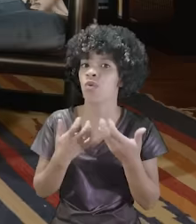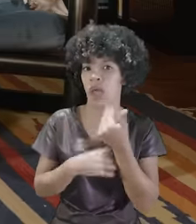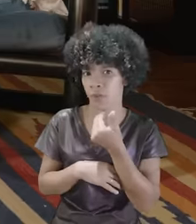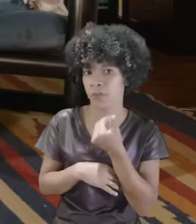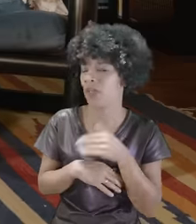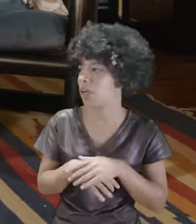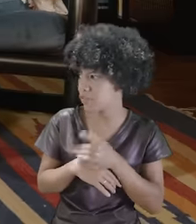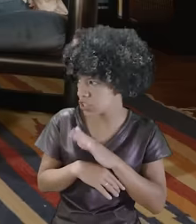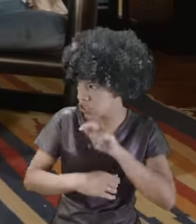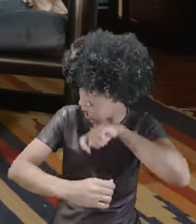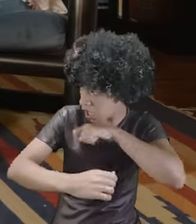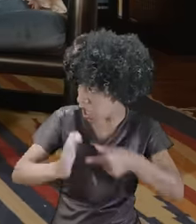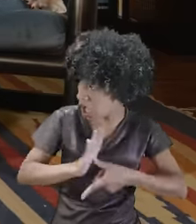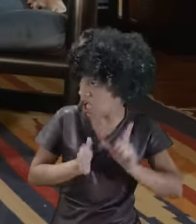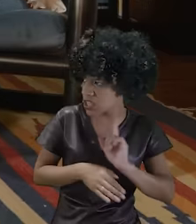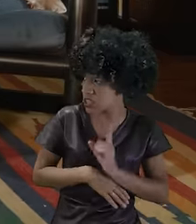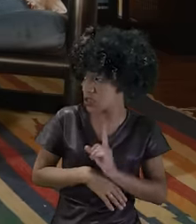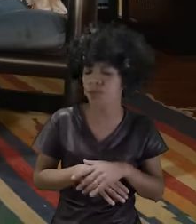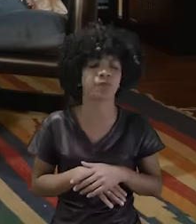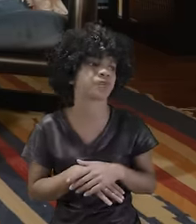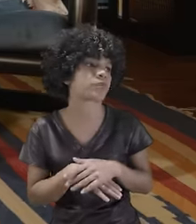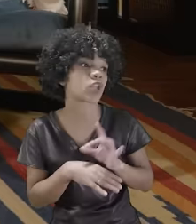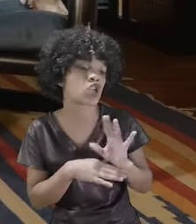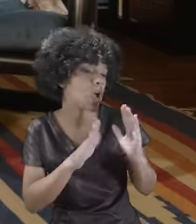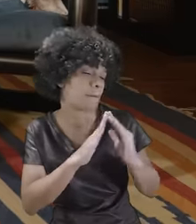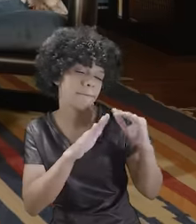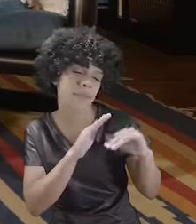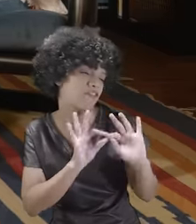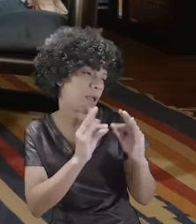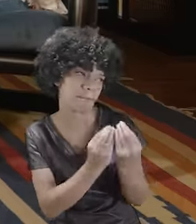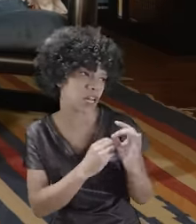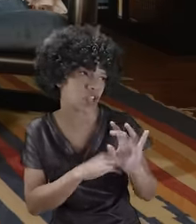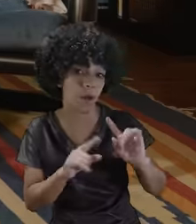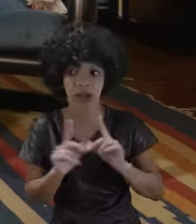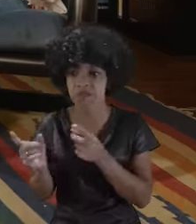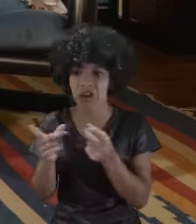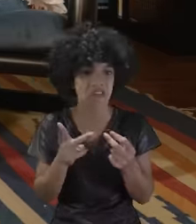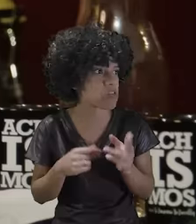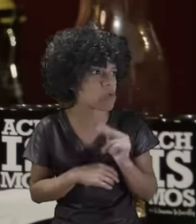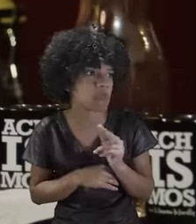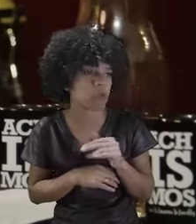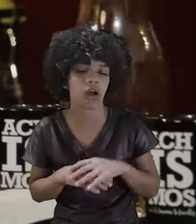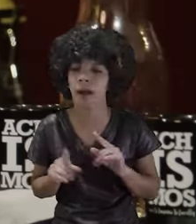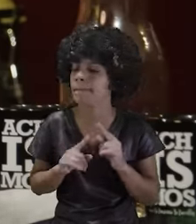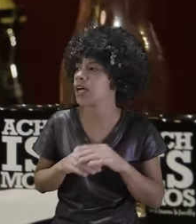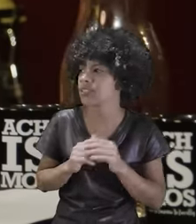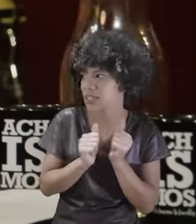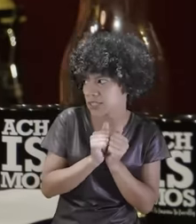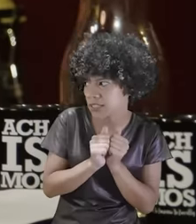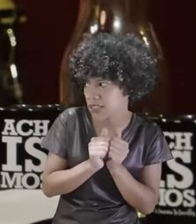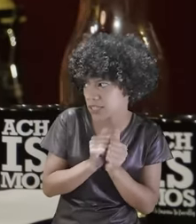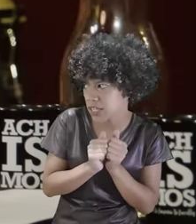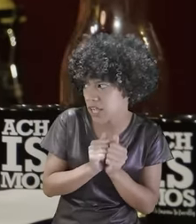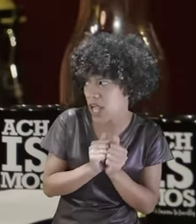eu quero comer essa comida você já cozinhava antes ou não a cozinha só para casa para a gente ir só mas para vender não nunca mas esse arroz que